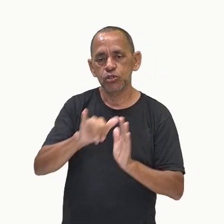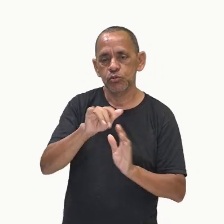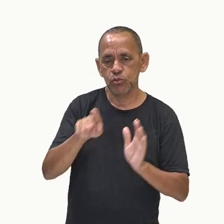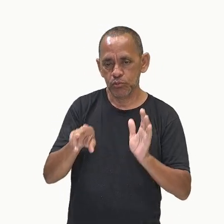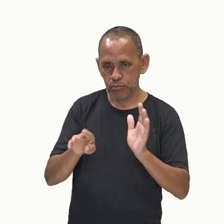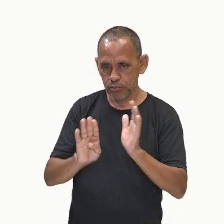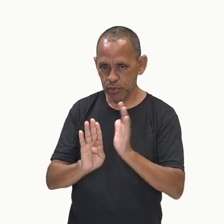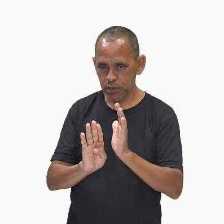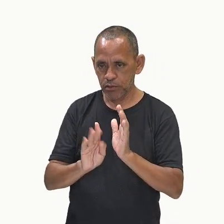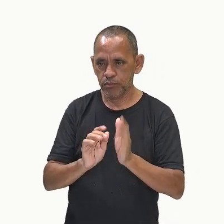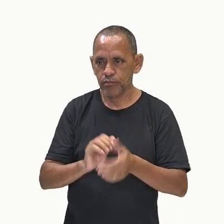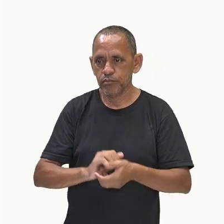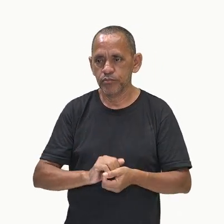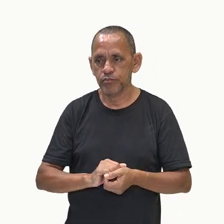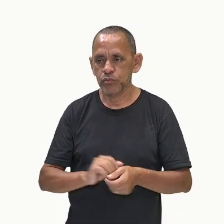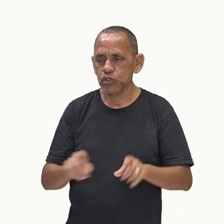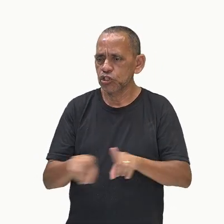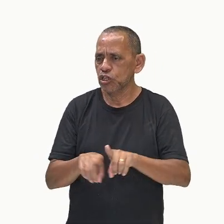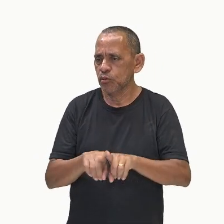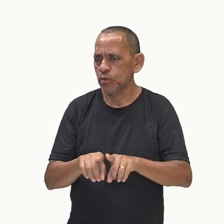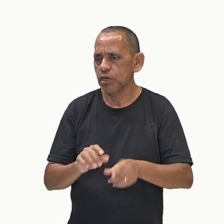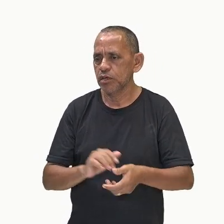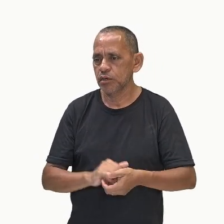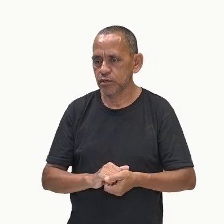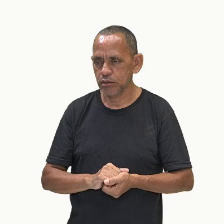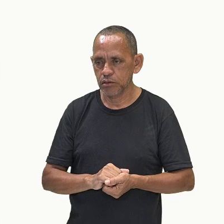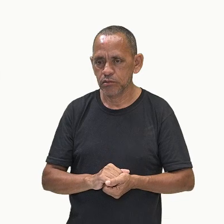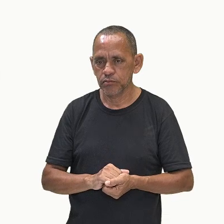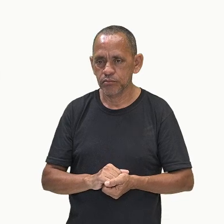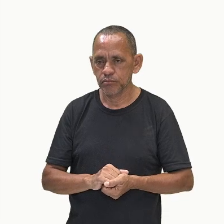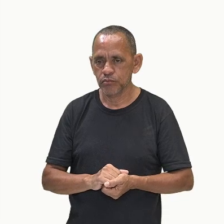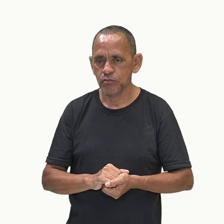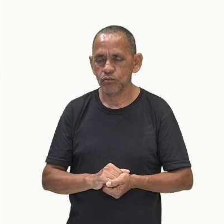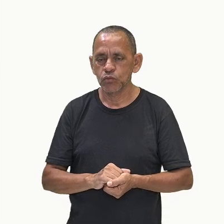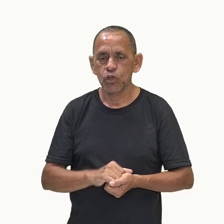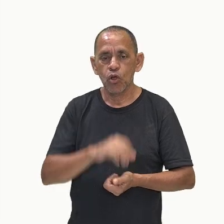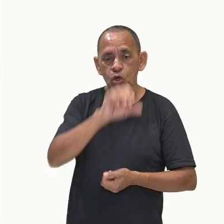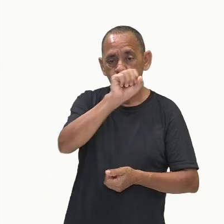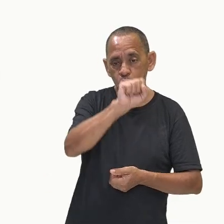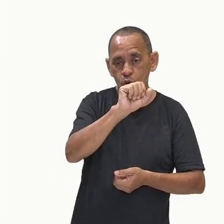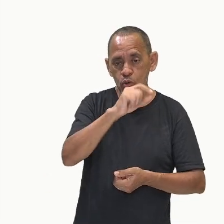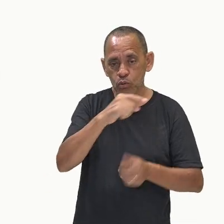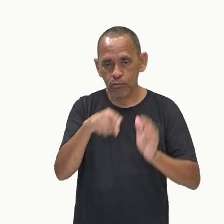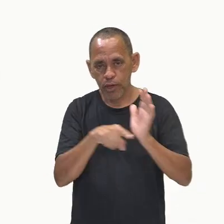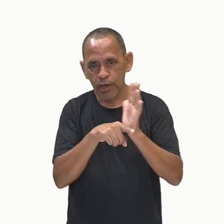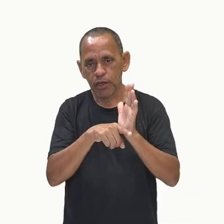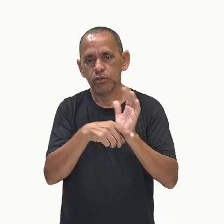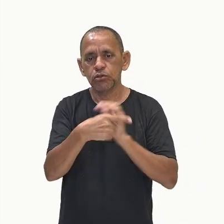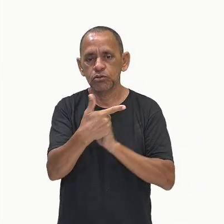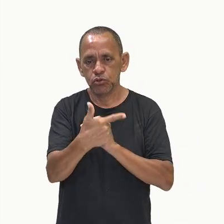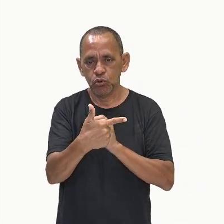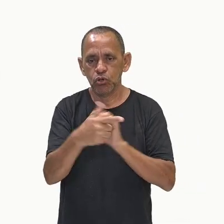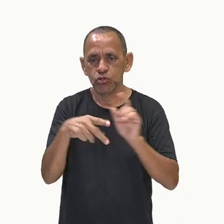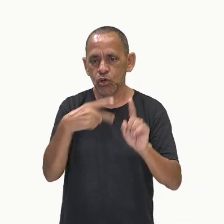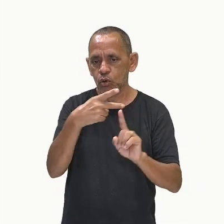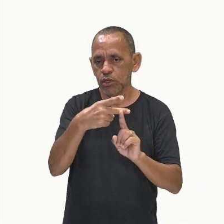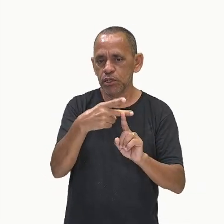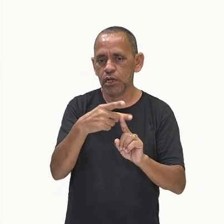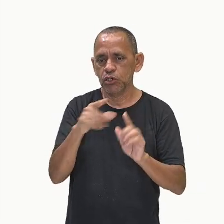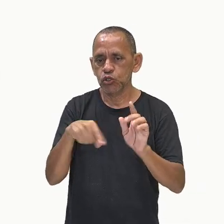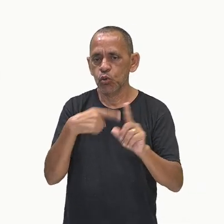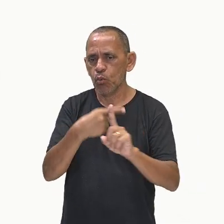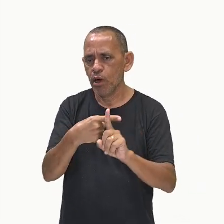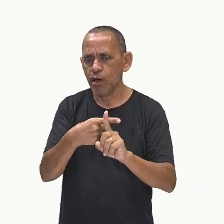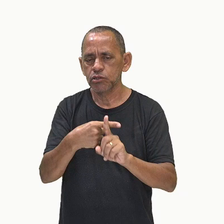Perfeito. Então, eu vou ter 8 menos 2 ao quadrado. Mais, né, 1